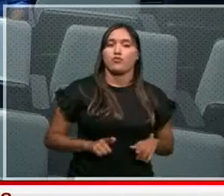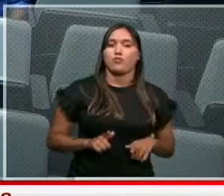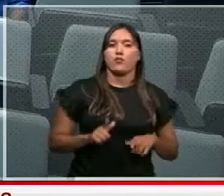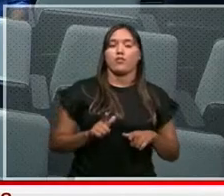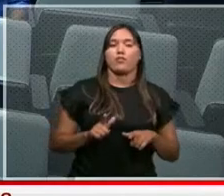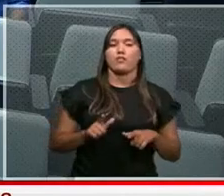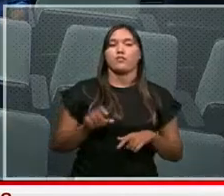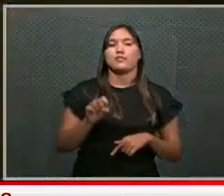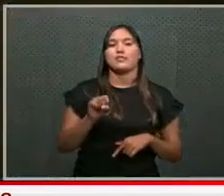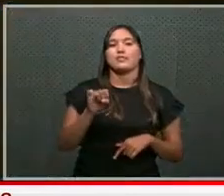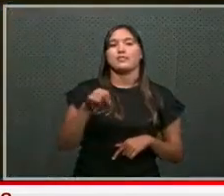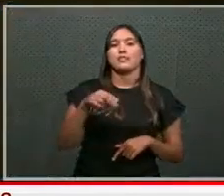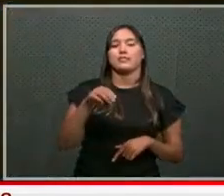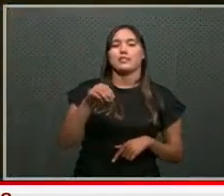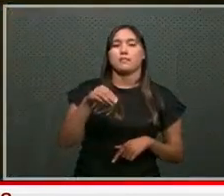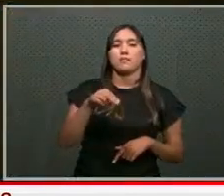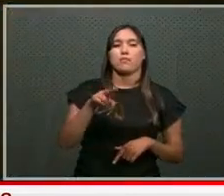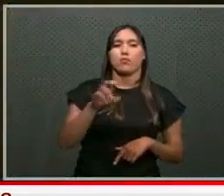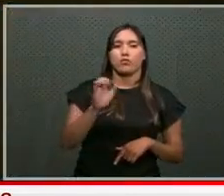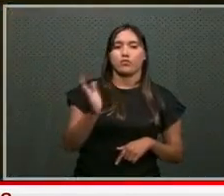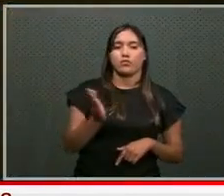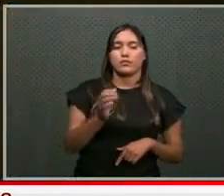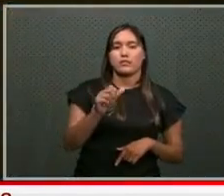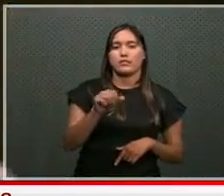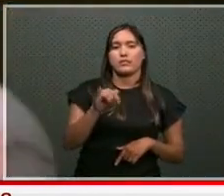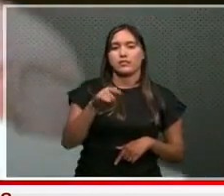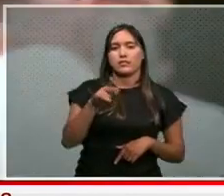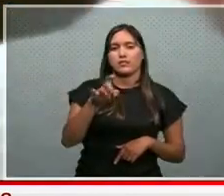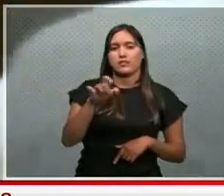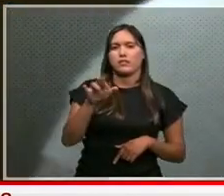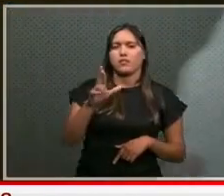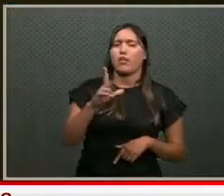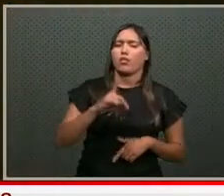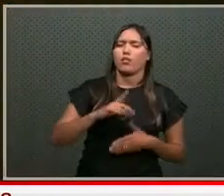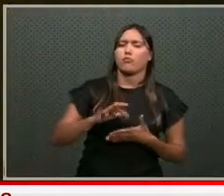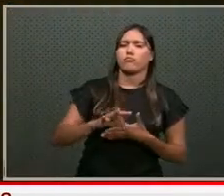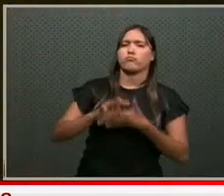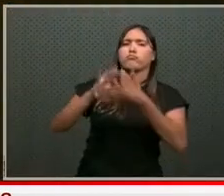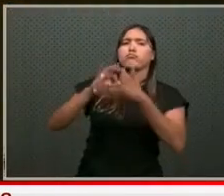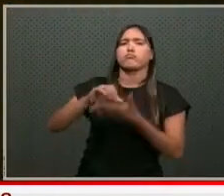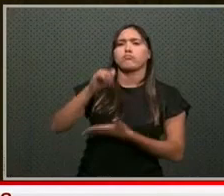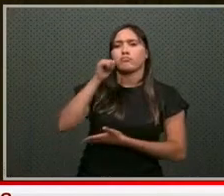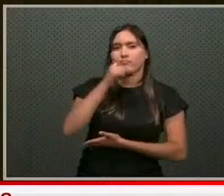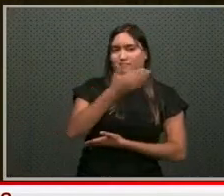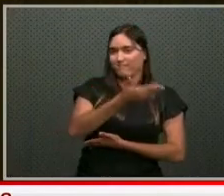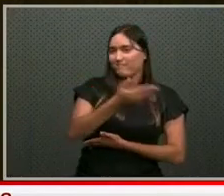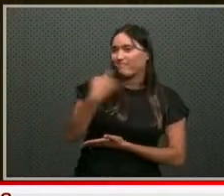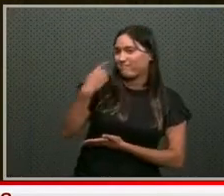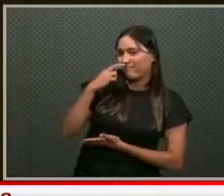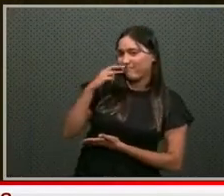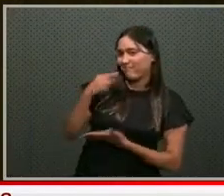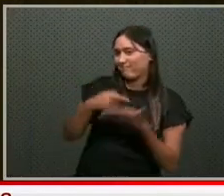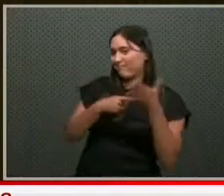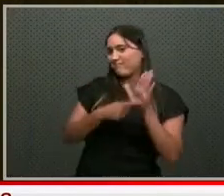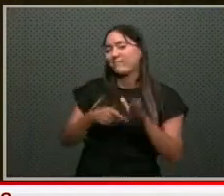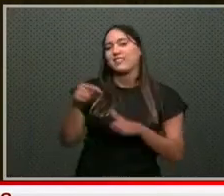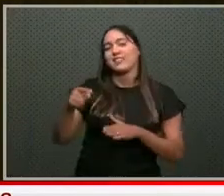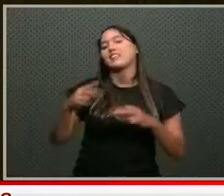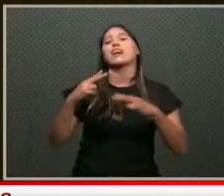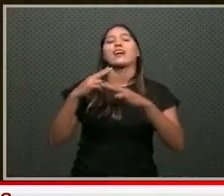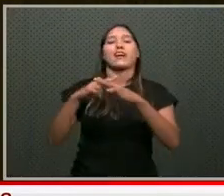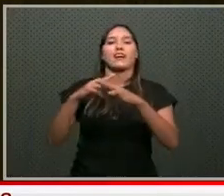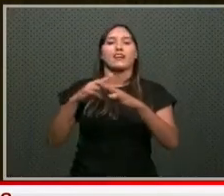Estado do Pará Simão Siqueira temos lideranças femininas viu Deputado Vivi Reis também na caixa